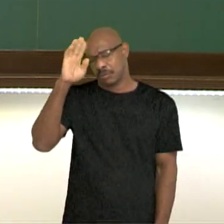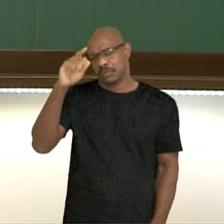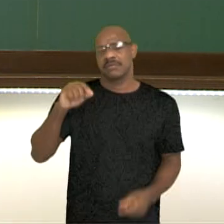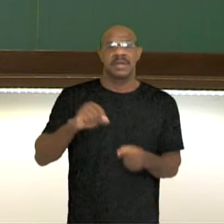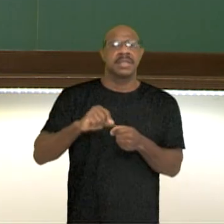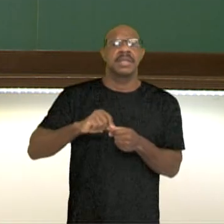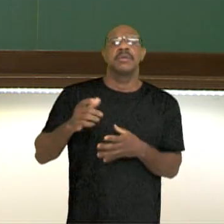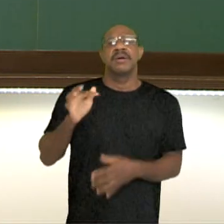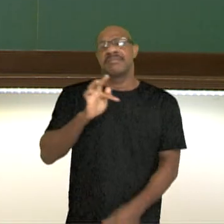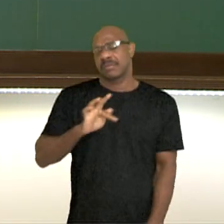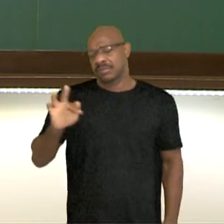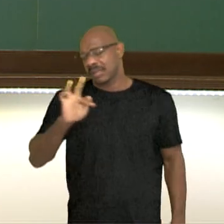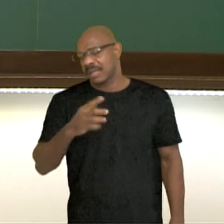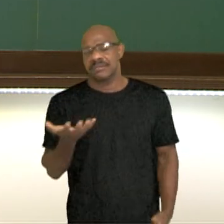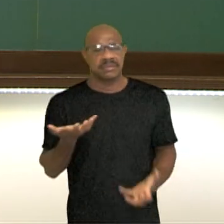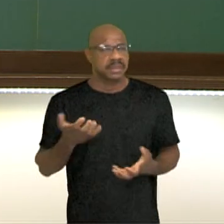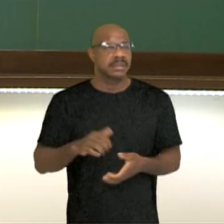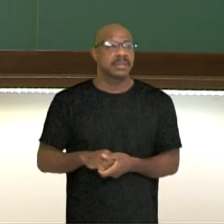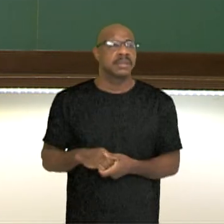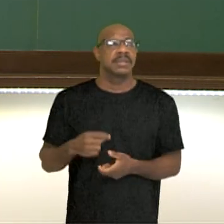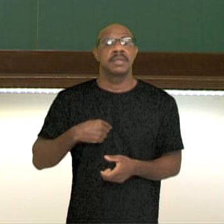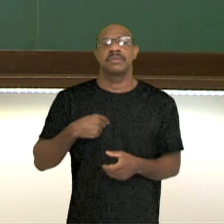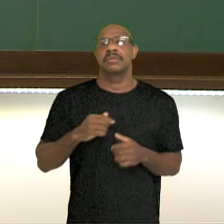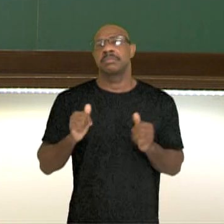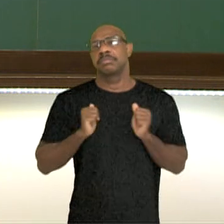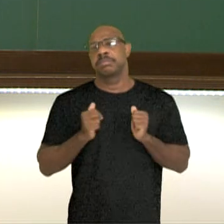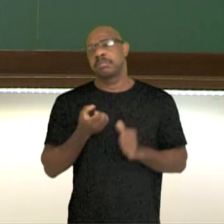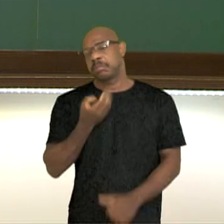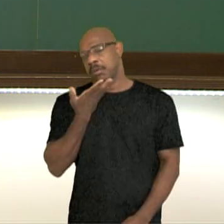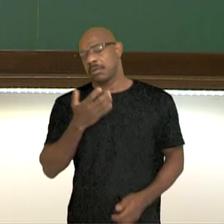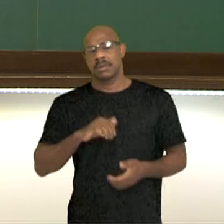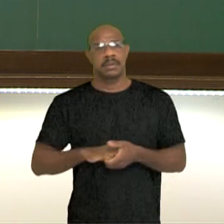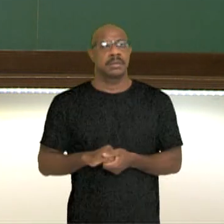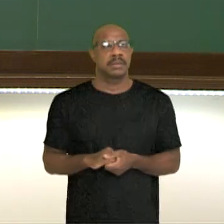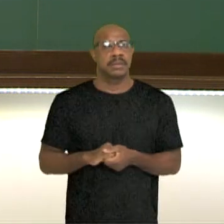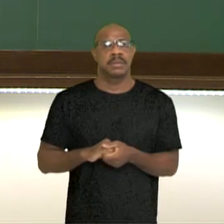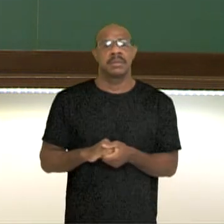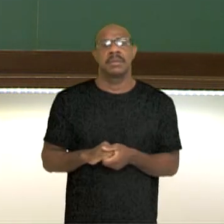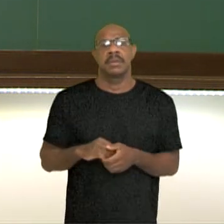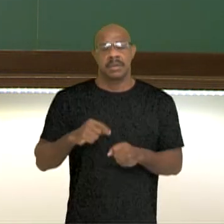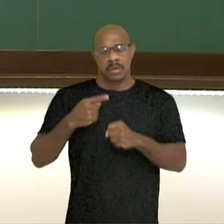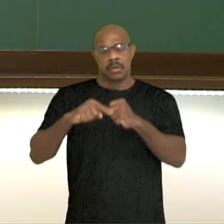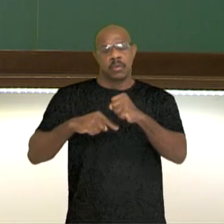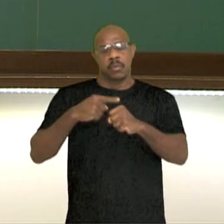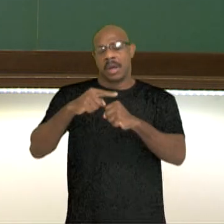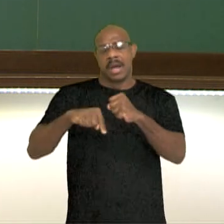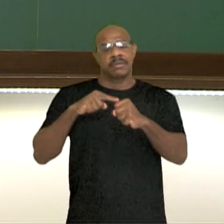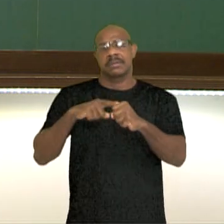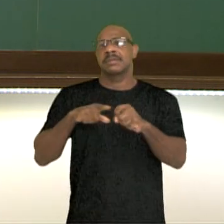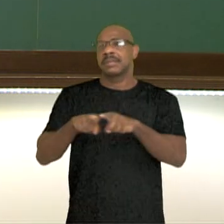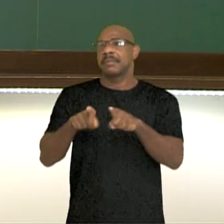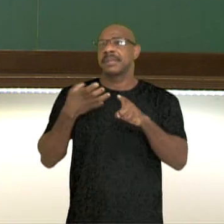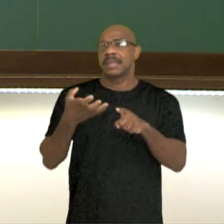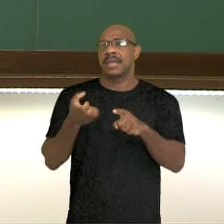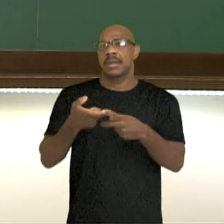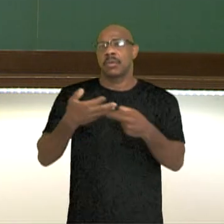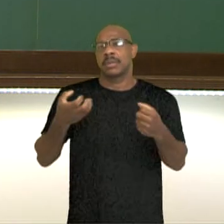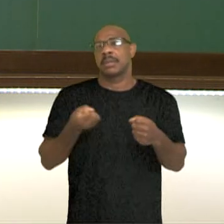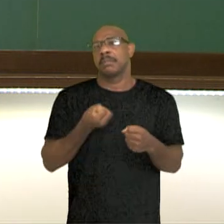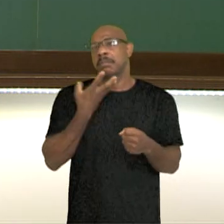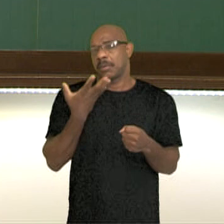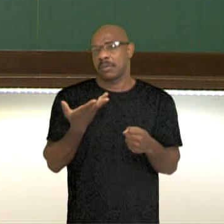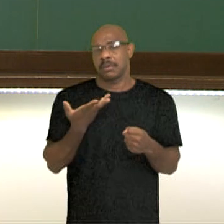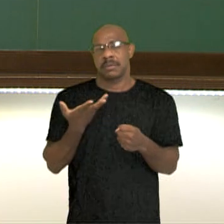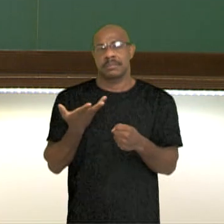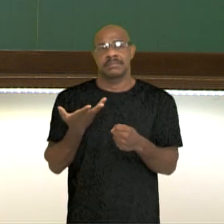dos meus sonhos, professor, eu estou de boa. Os átomos também buscam estabilidade numa linguagem